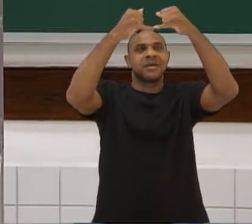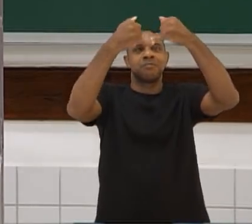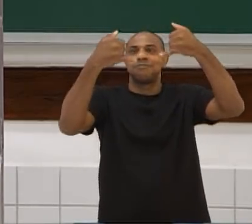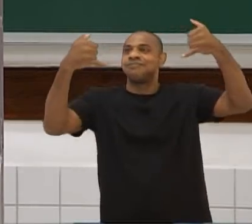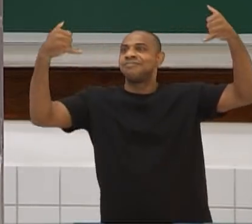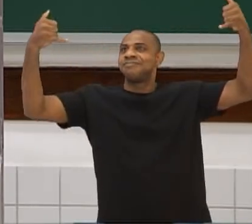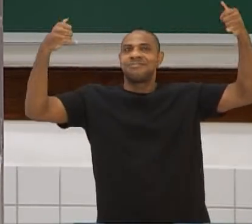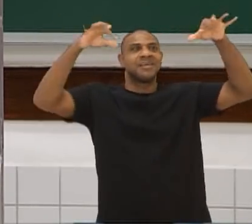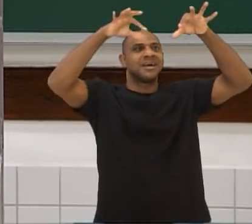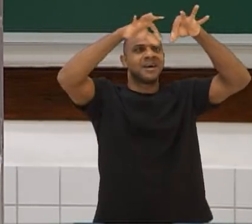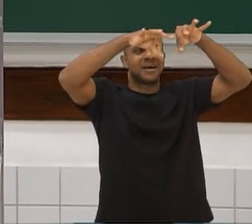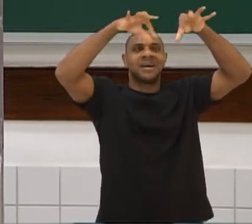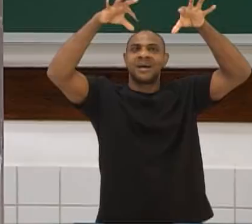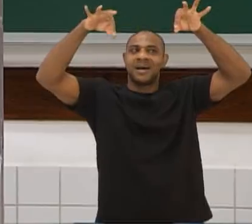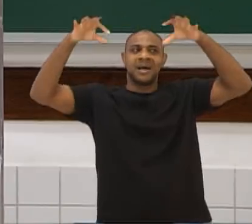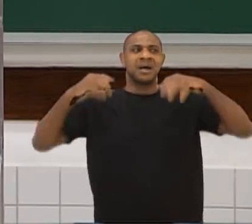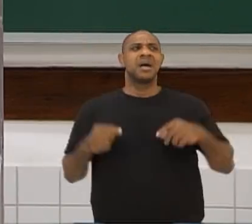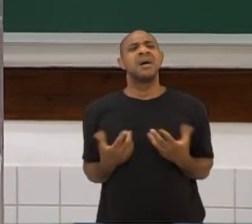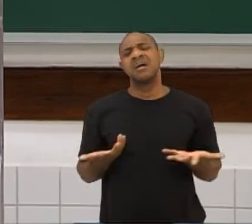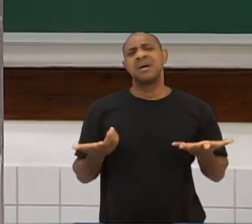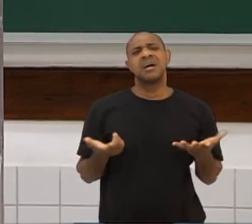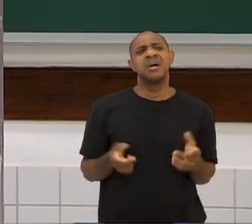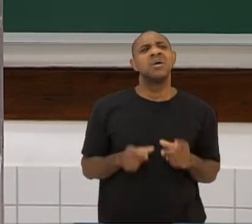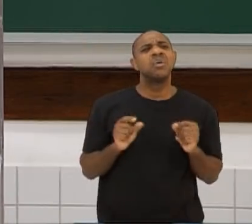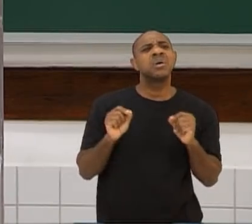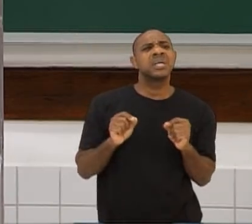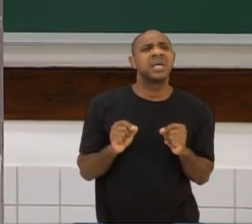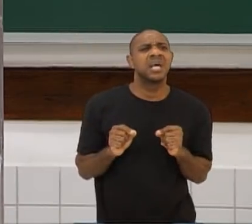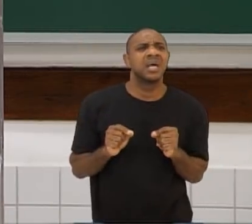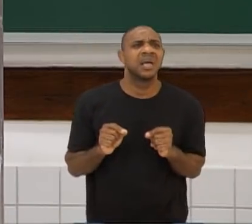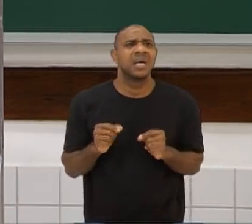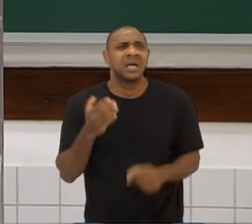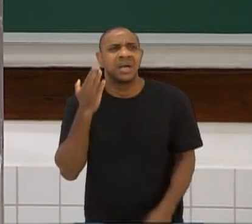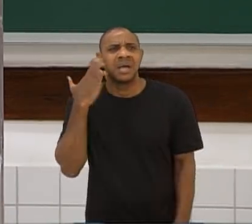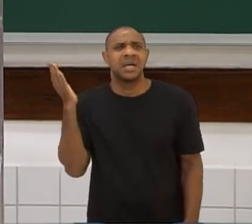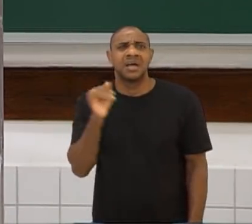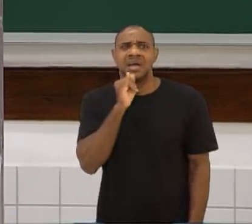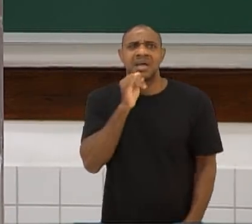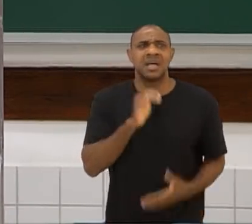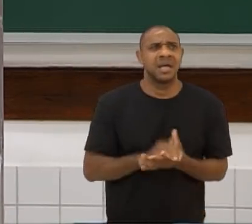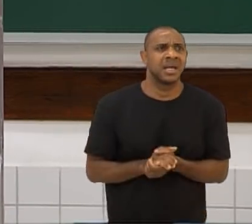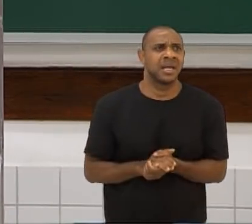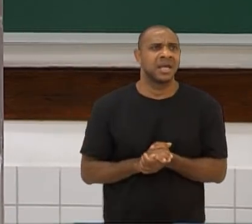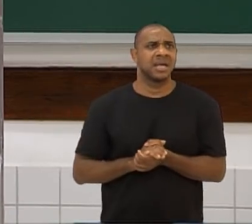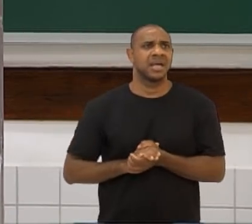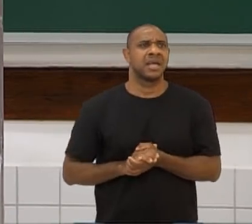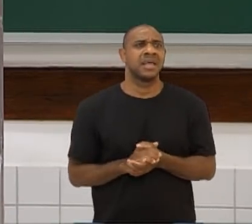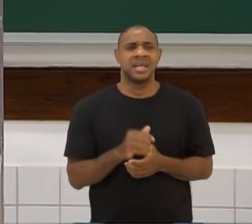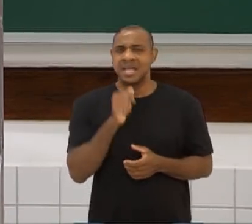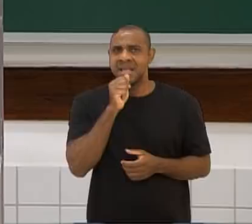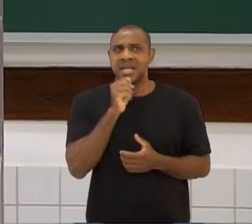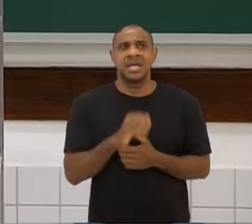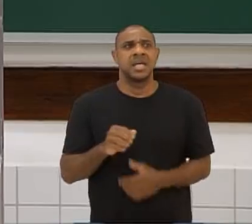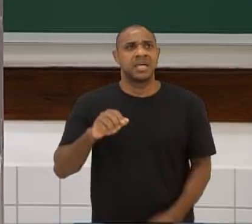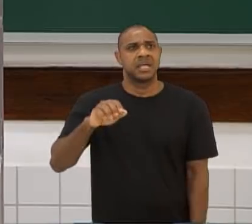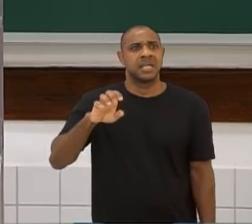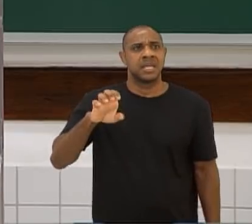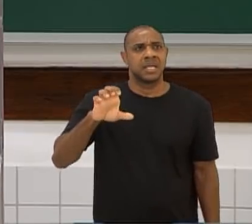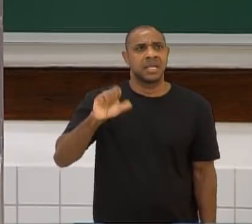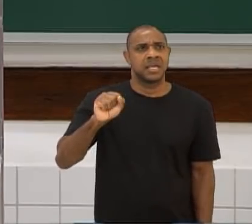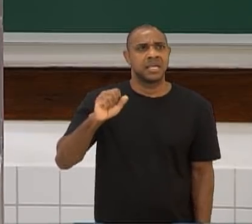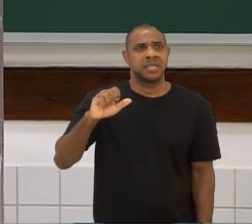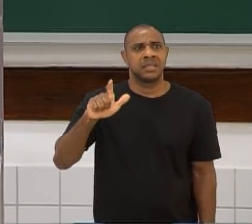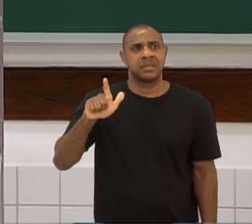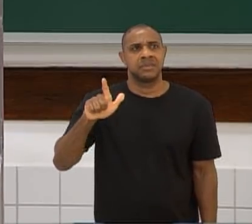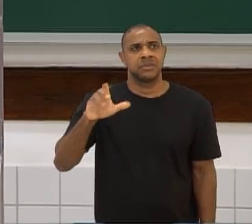veja bem, professora, mas o que é uma xilogravura? Eu vou dar um exemplo para você. Então, tem uma madeira, né, e